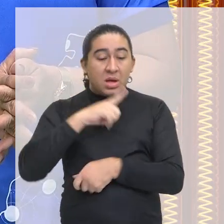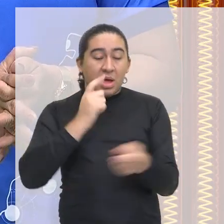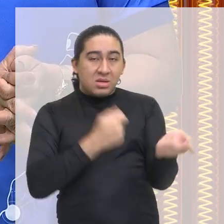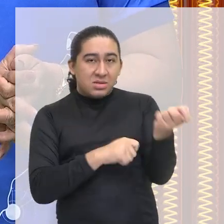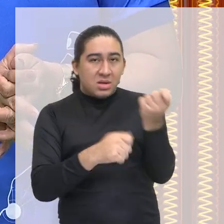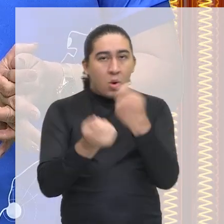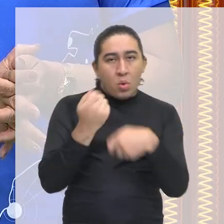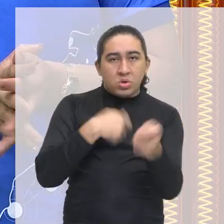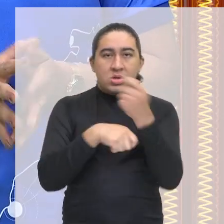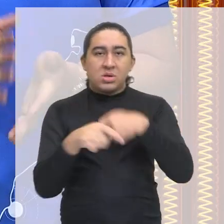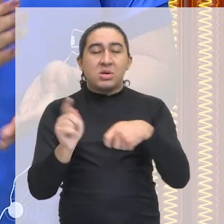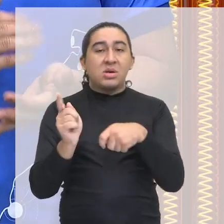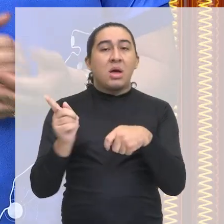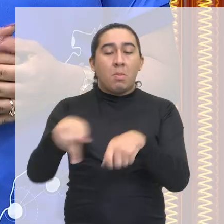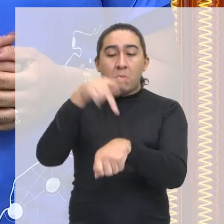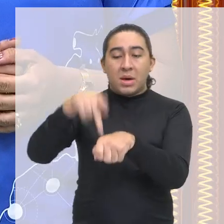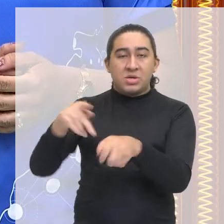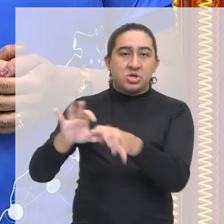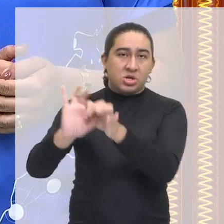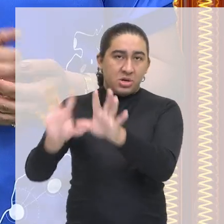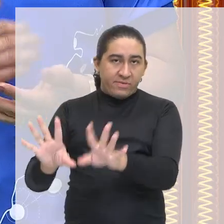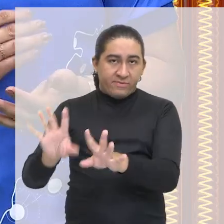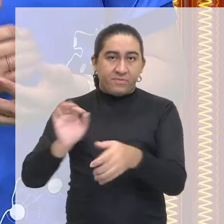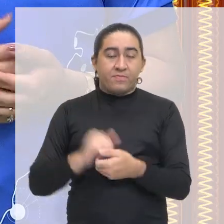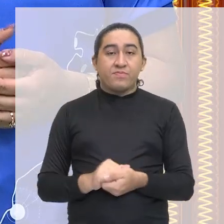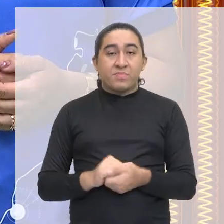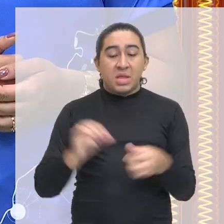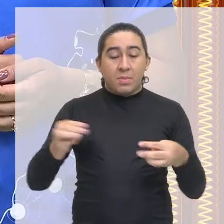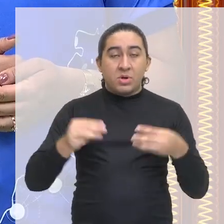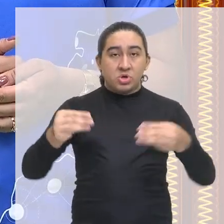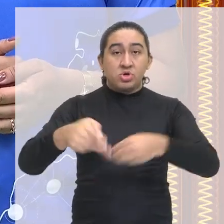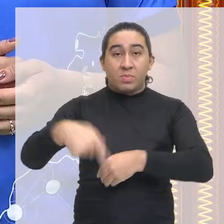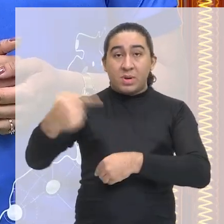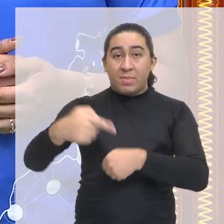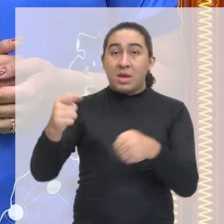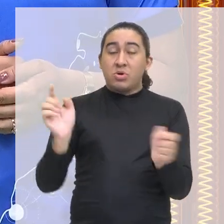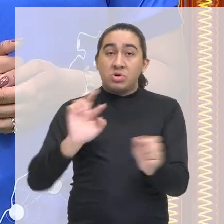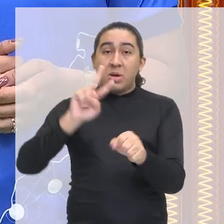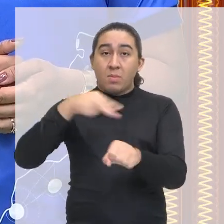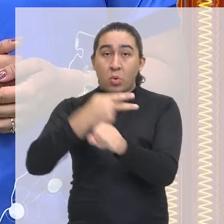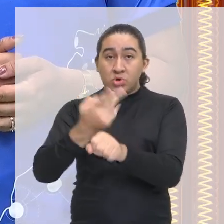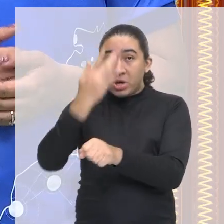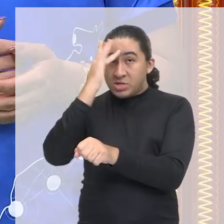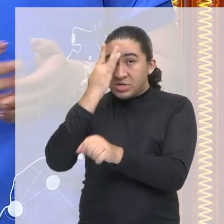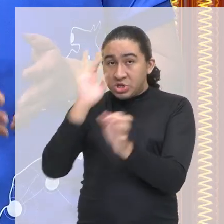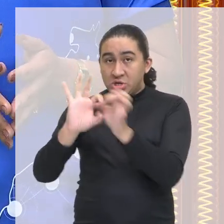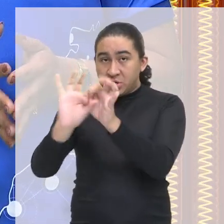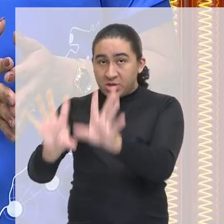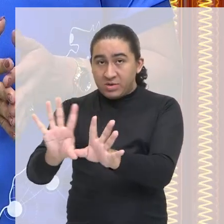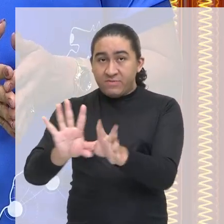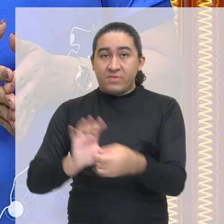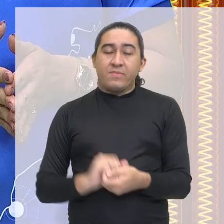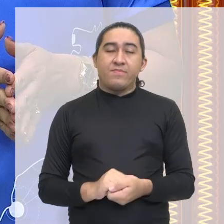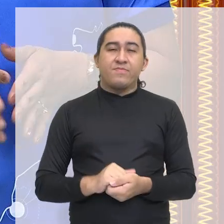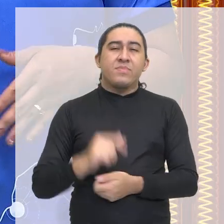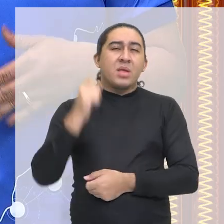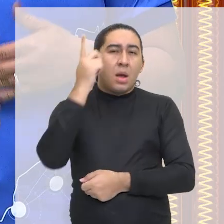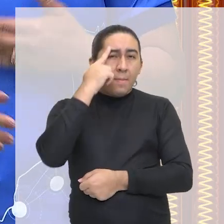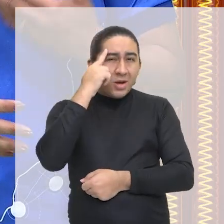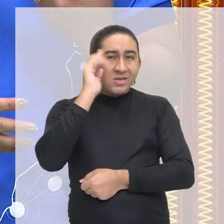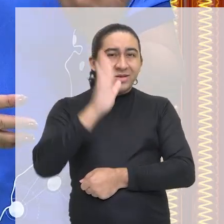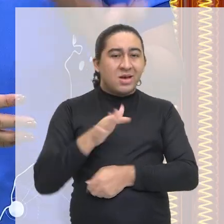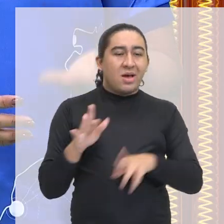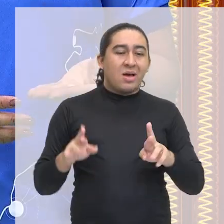da independência da Índia. Foi o primeiro-ministro após a proclamação da independência. Apesar de